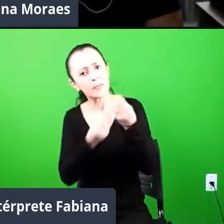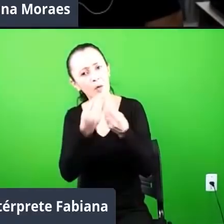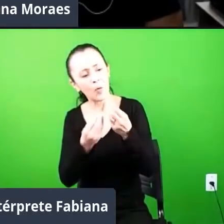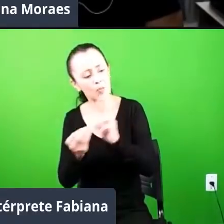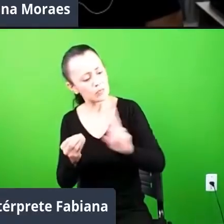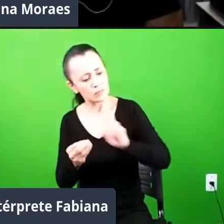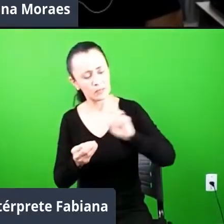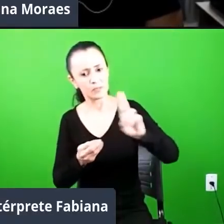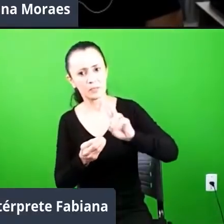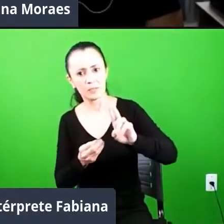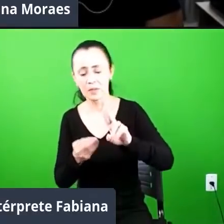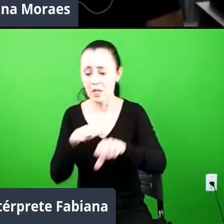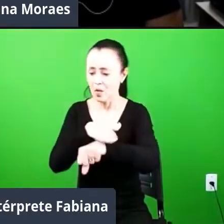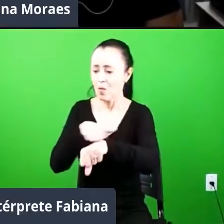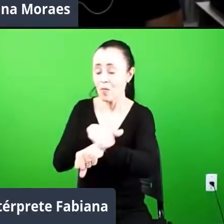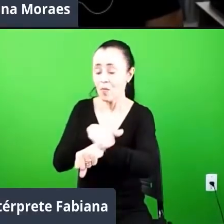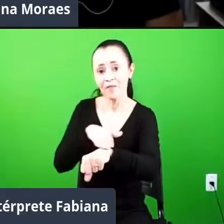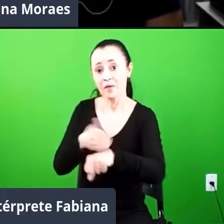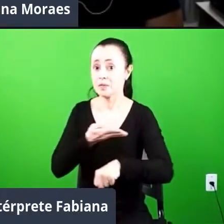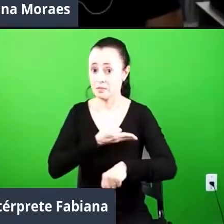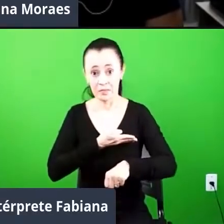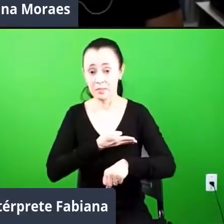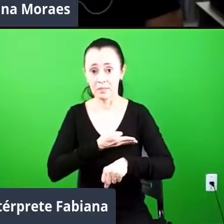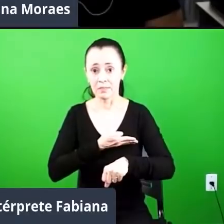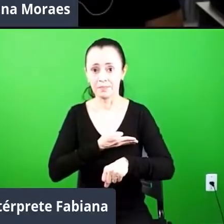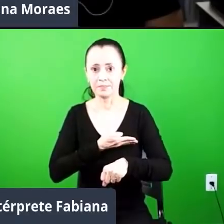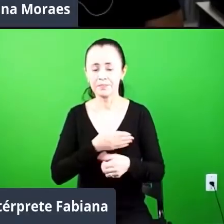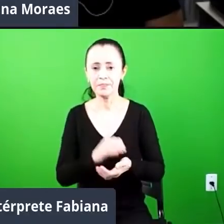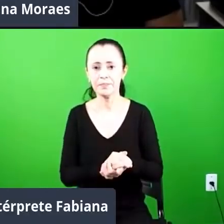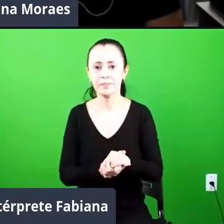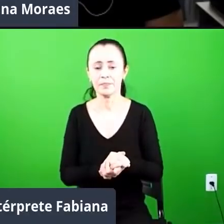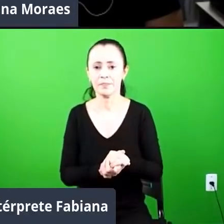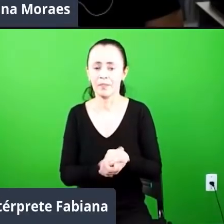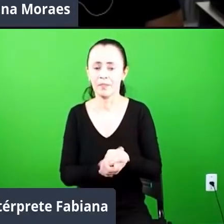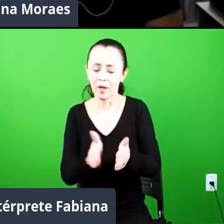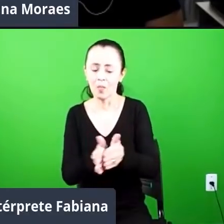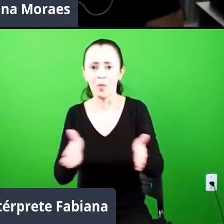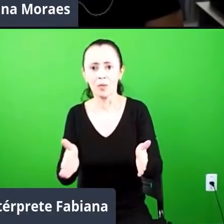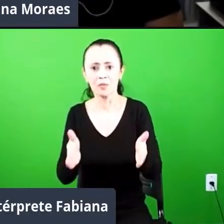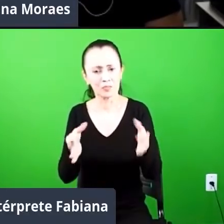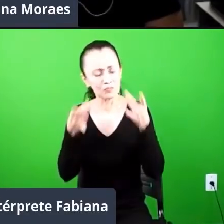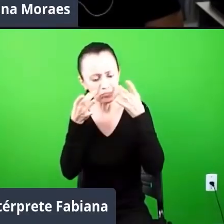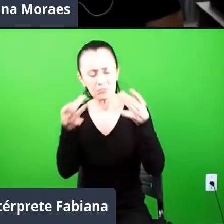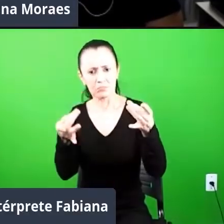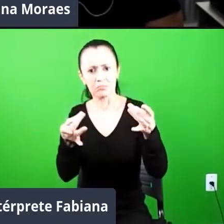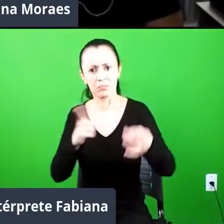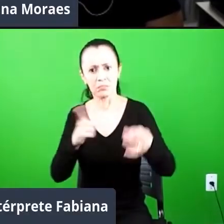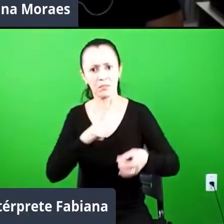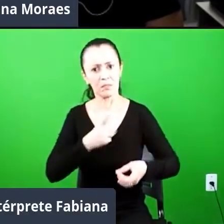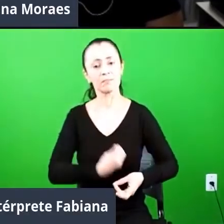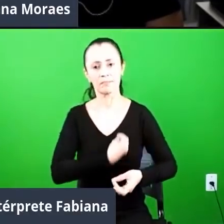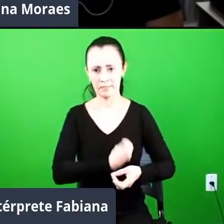com os colegas, discute. Então, é um momento vivo, né? Existe vida nesse espaço. Uma aula que